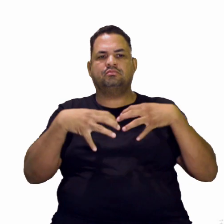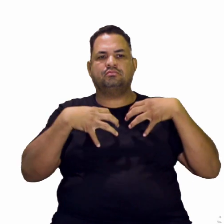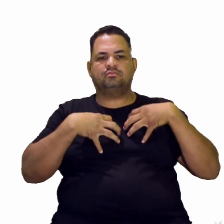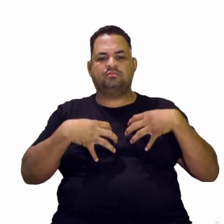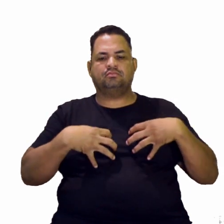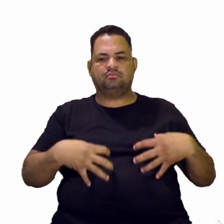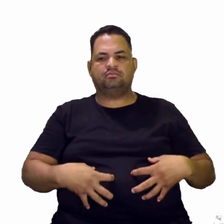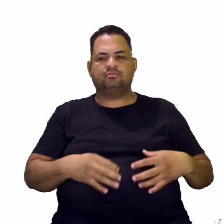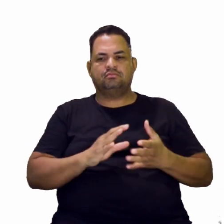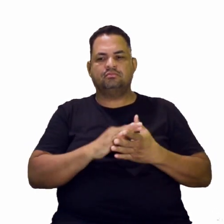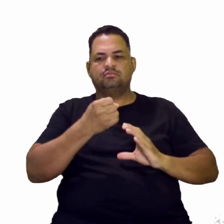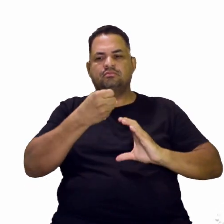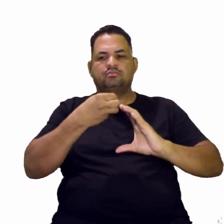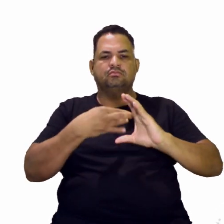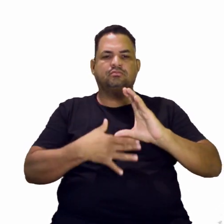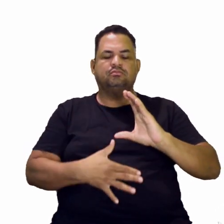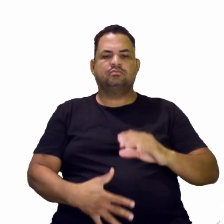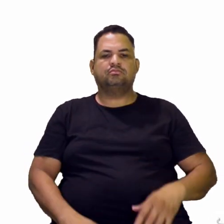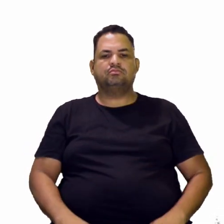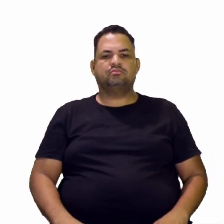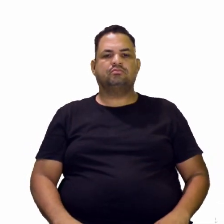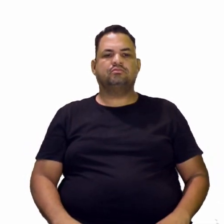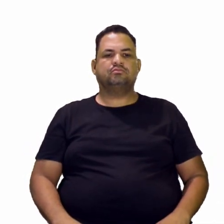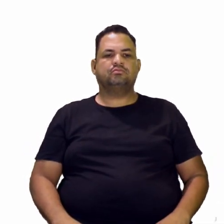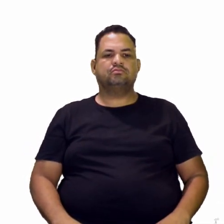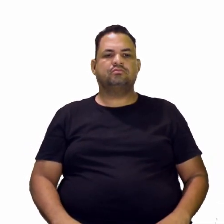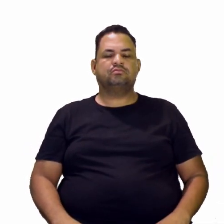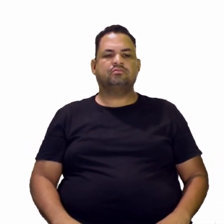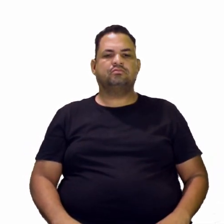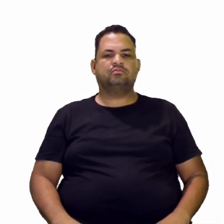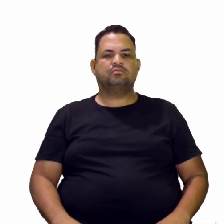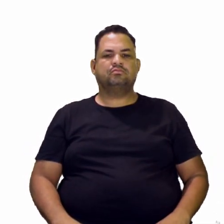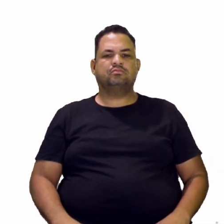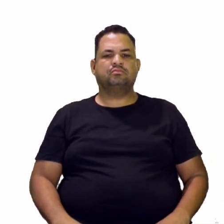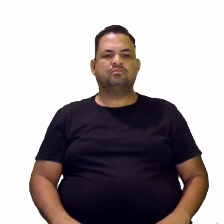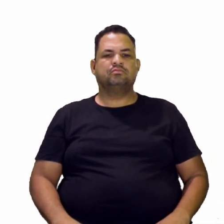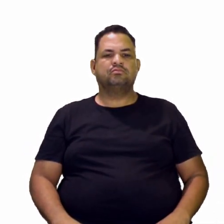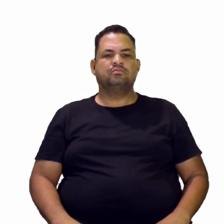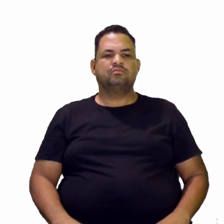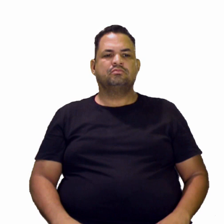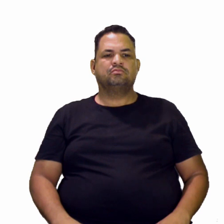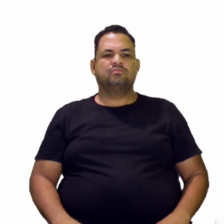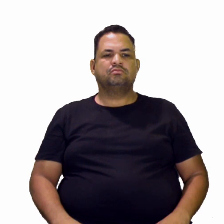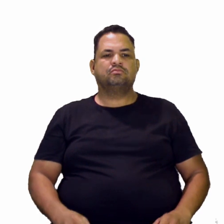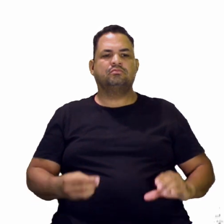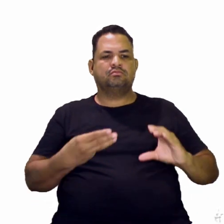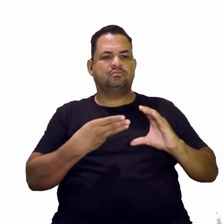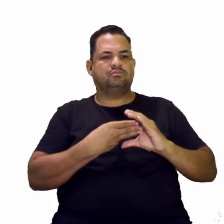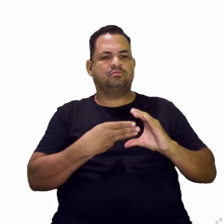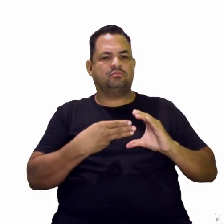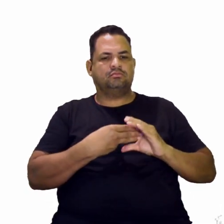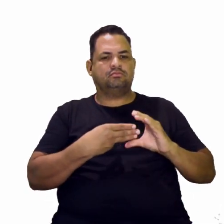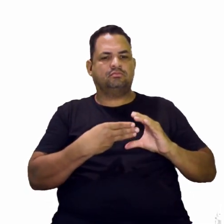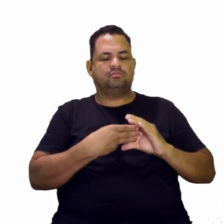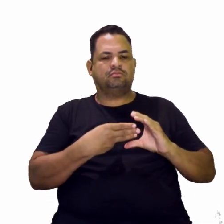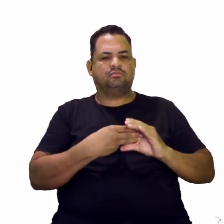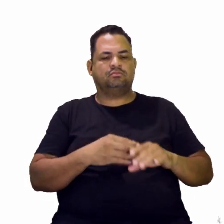e suas funções. Né? Nós temos aqui as células,